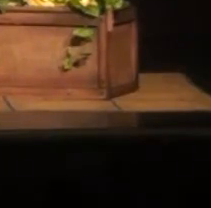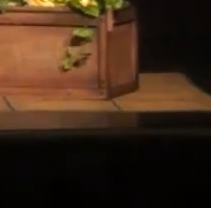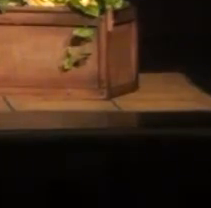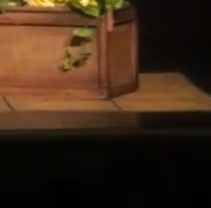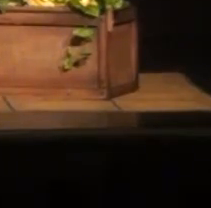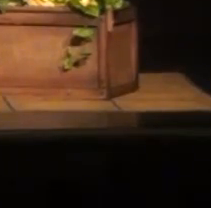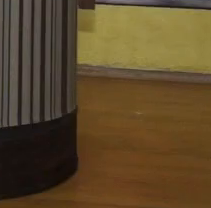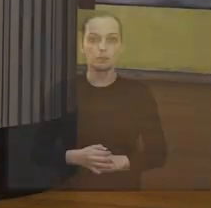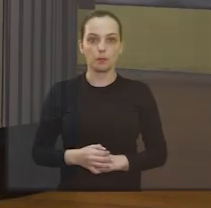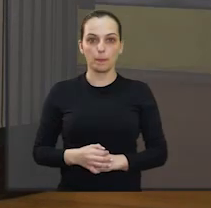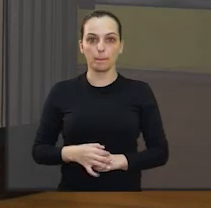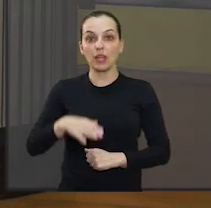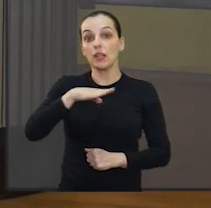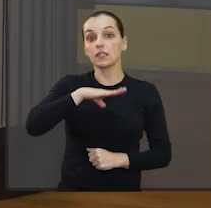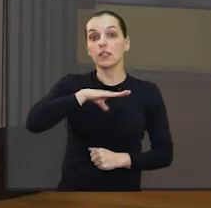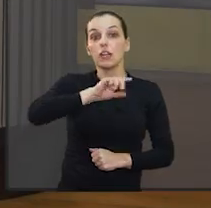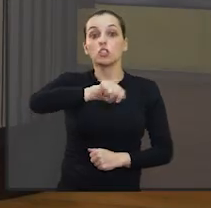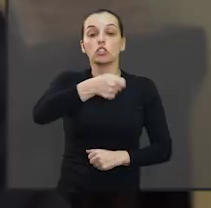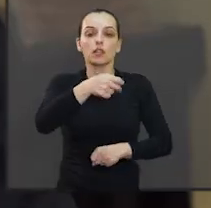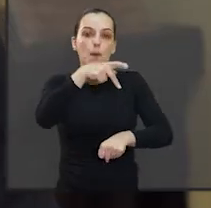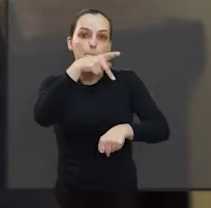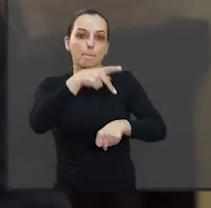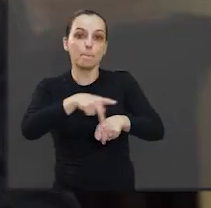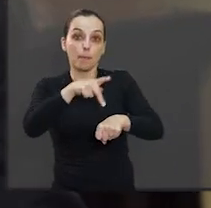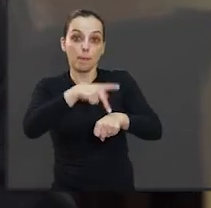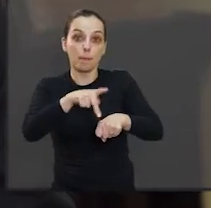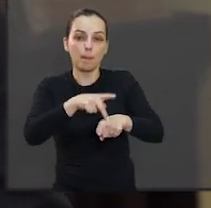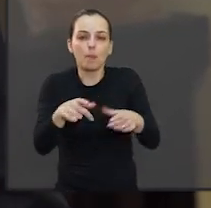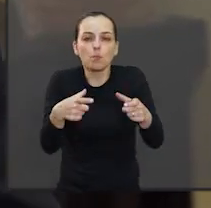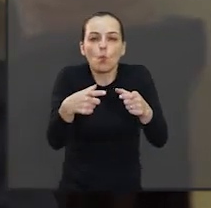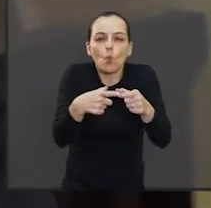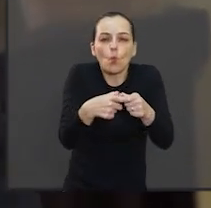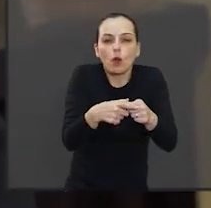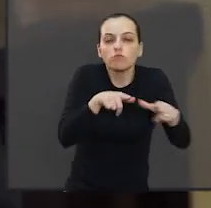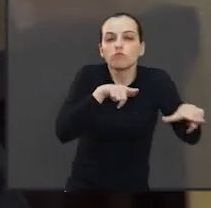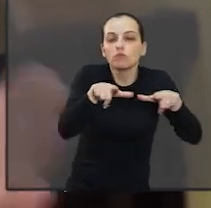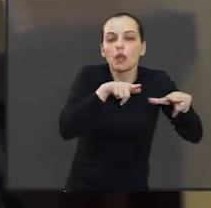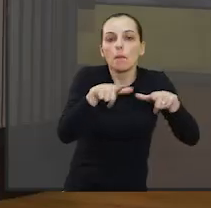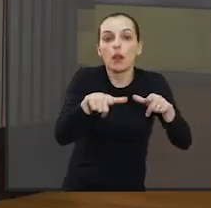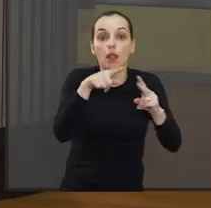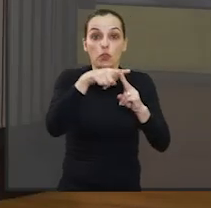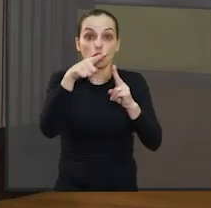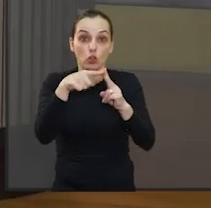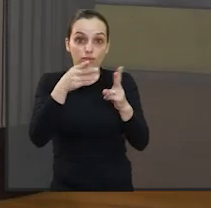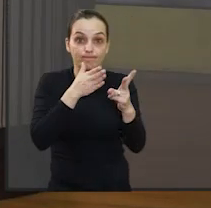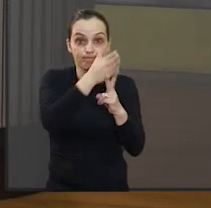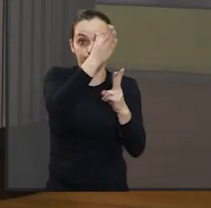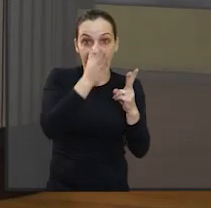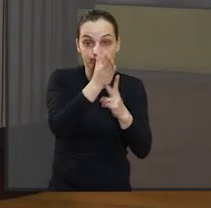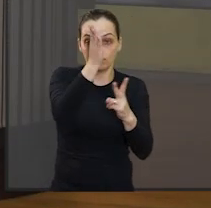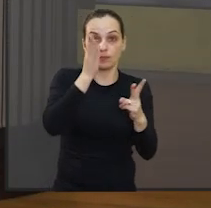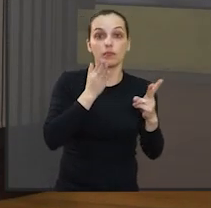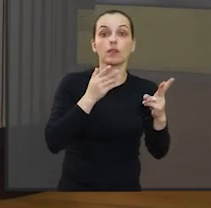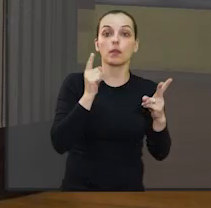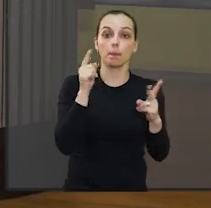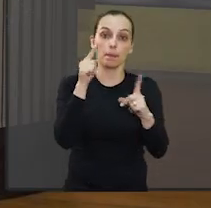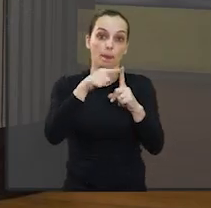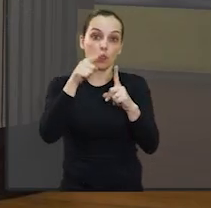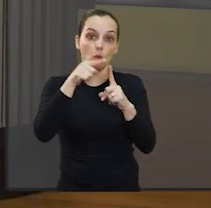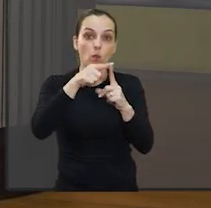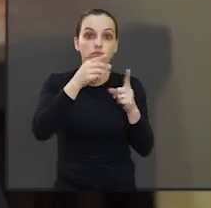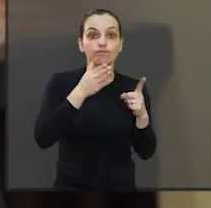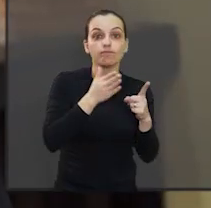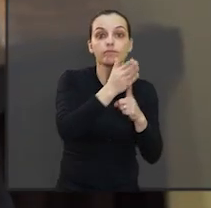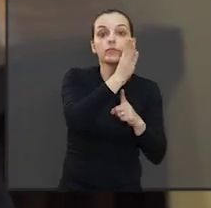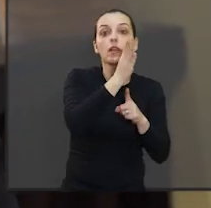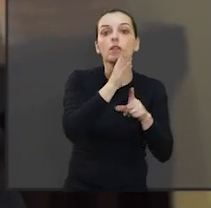vai! Alô! A cidade era muito pequena, então ela tinha dois caminhos. Ou você ia para a contabilidade, que eu sou péssimo em número, eu não me